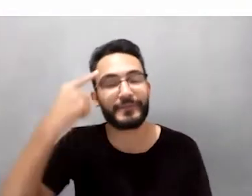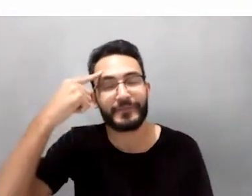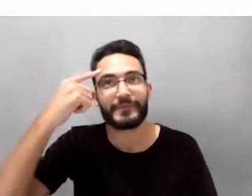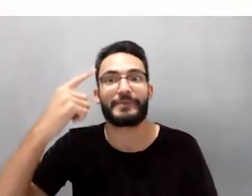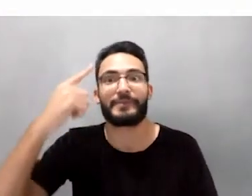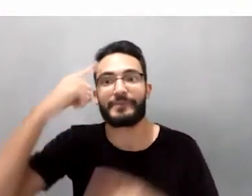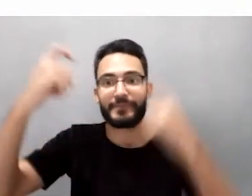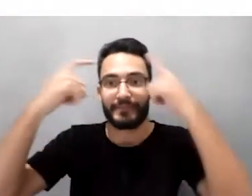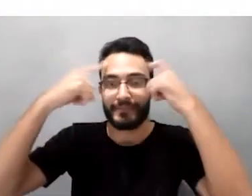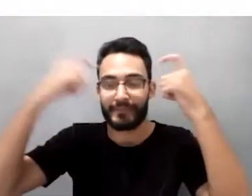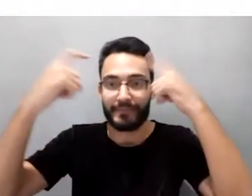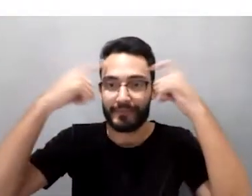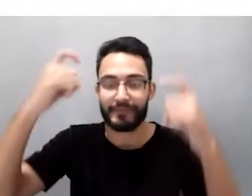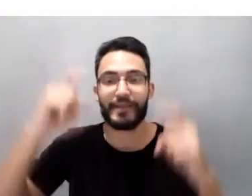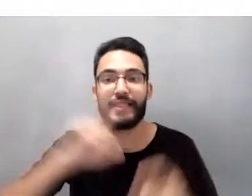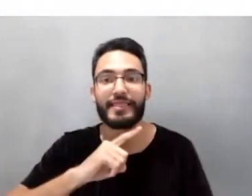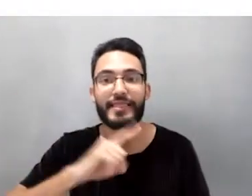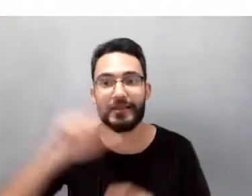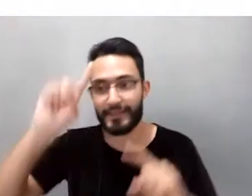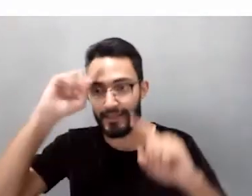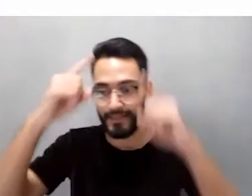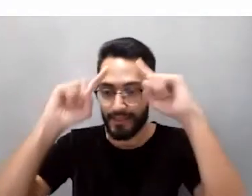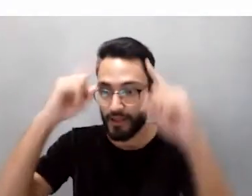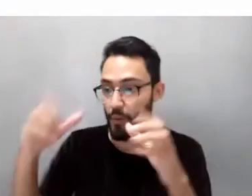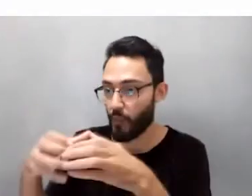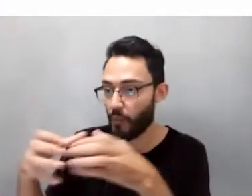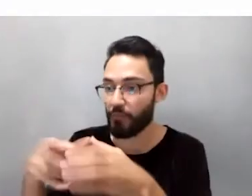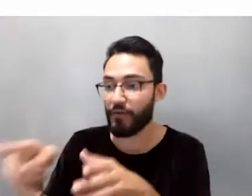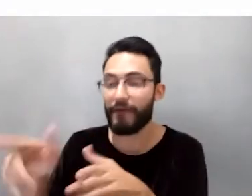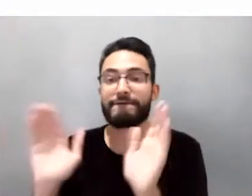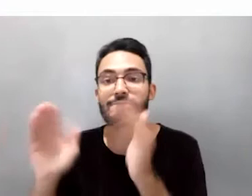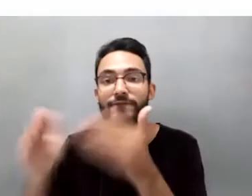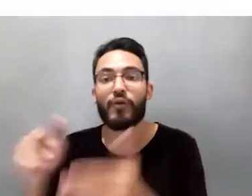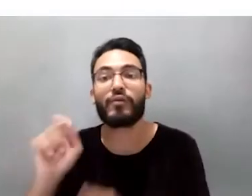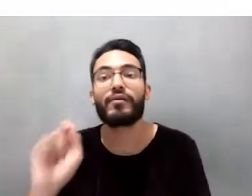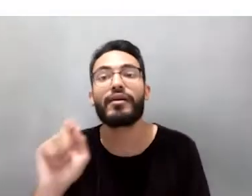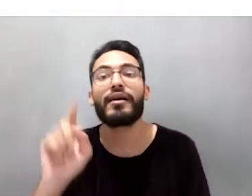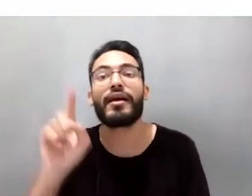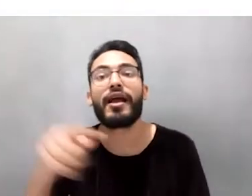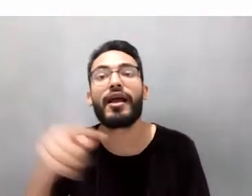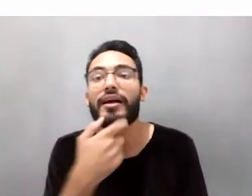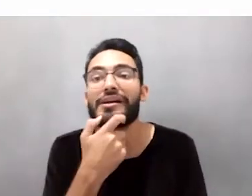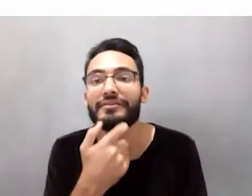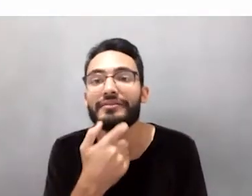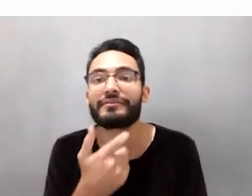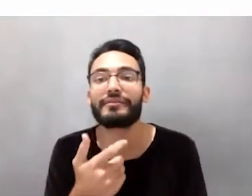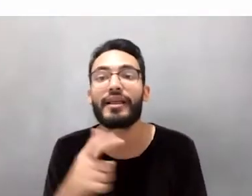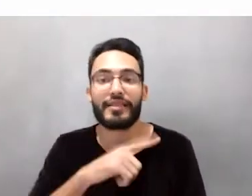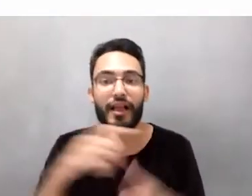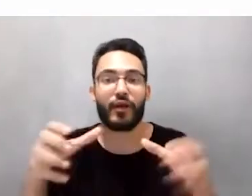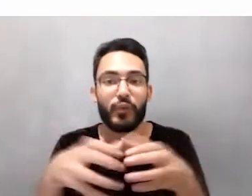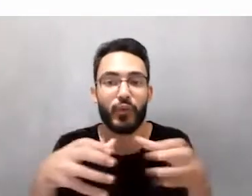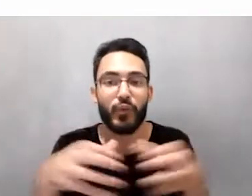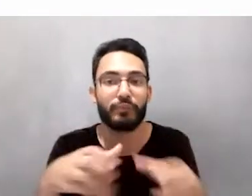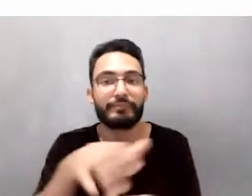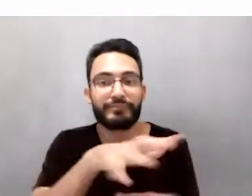conheço algumas, mais de um grupo voltado para falar inglês. Então, tem grupos que são focados em